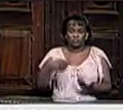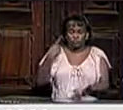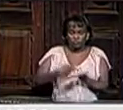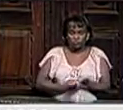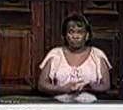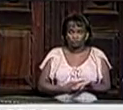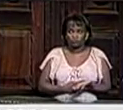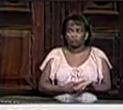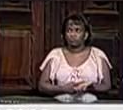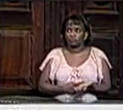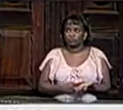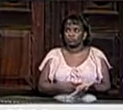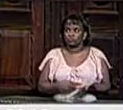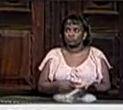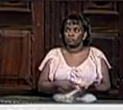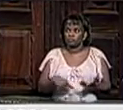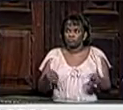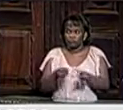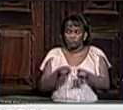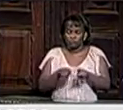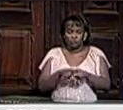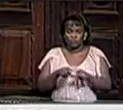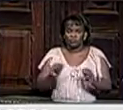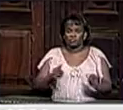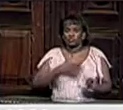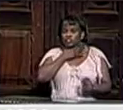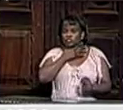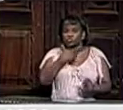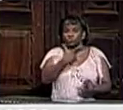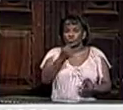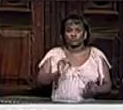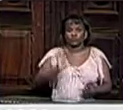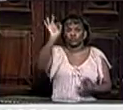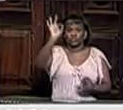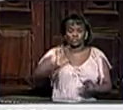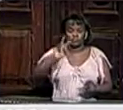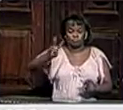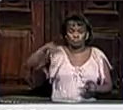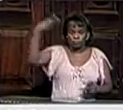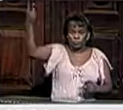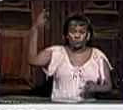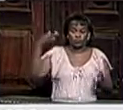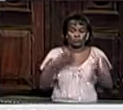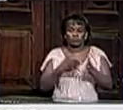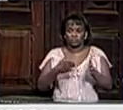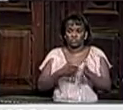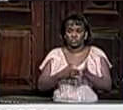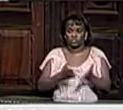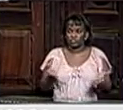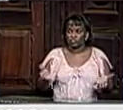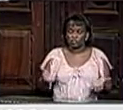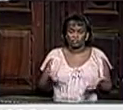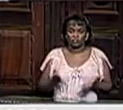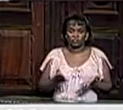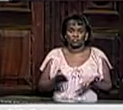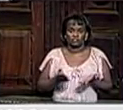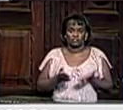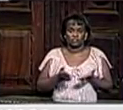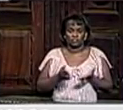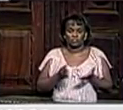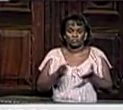contratou e que explodiu em mais de 200% o limite definido